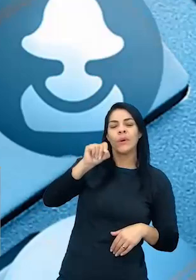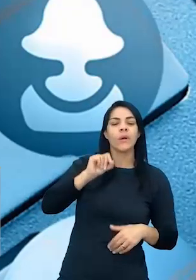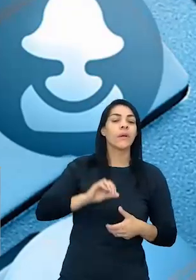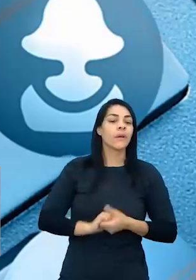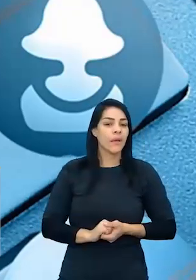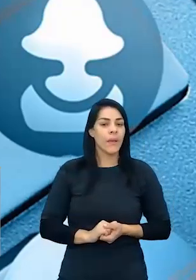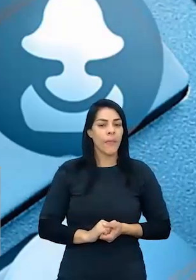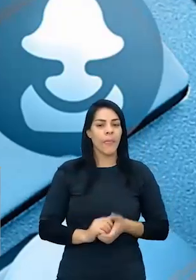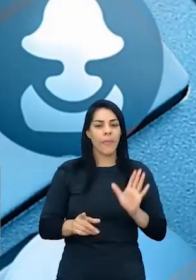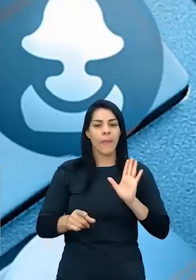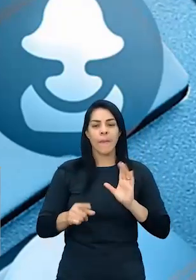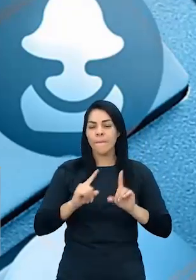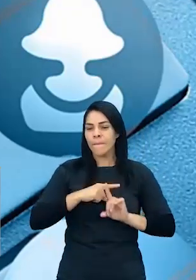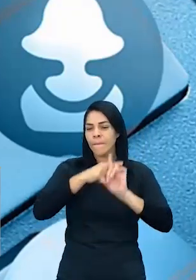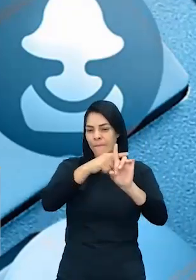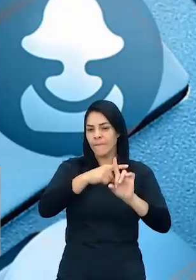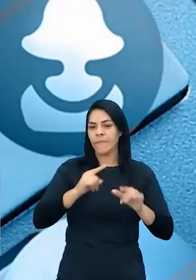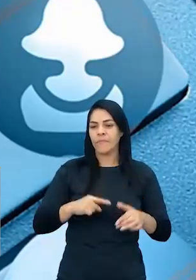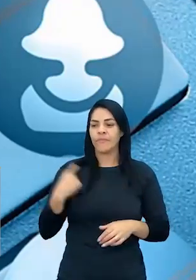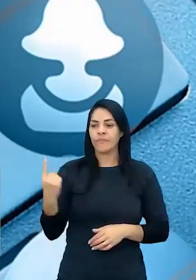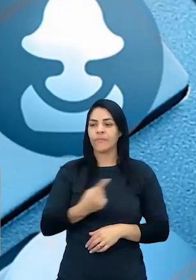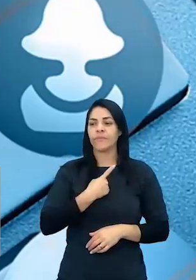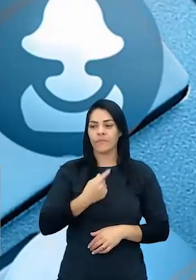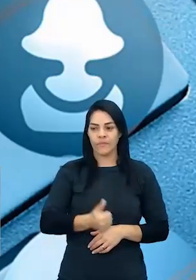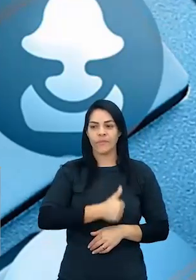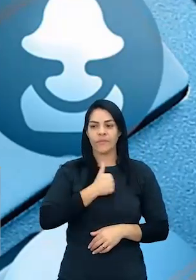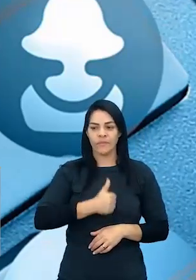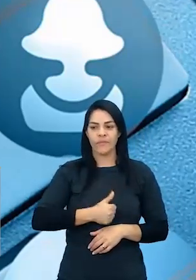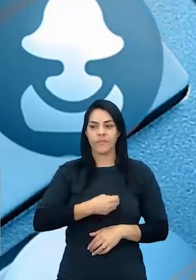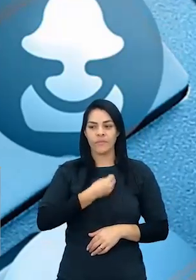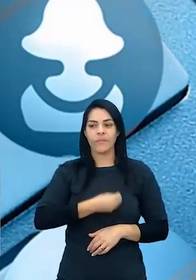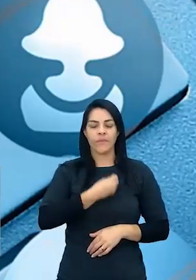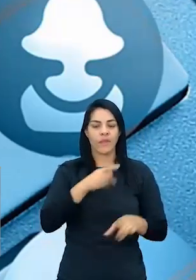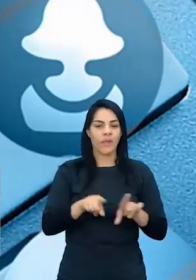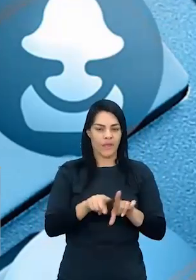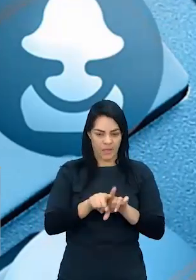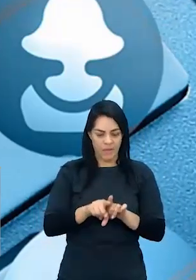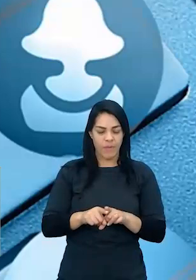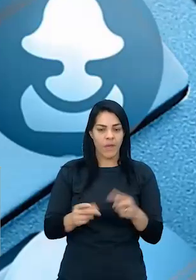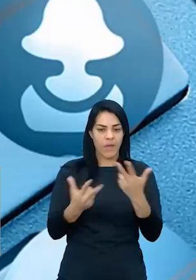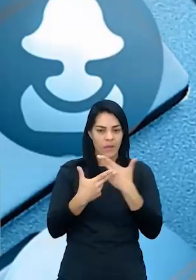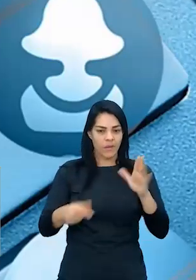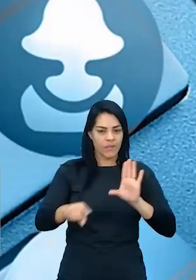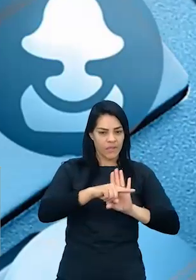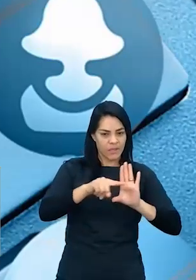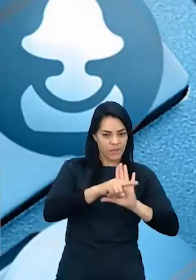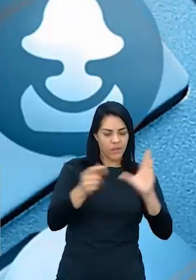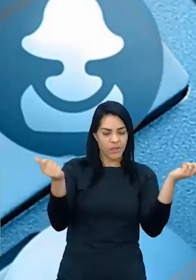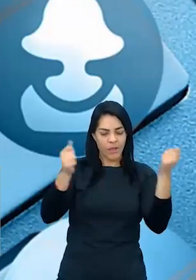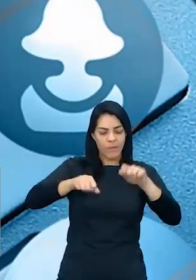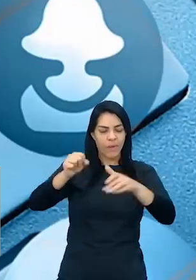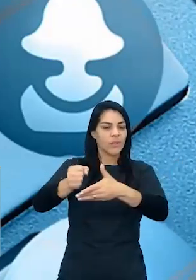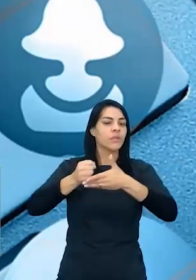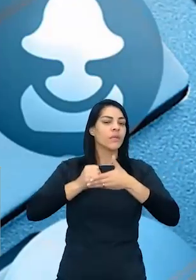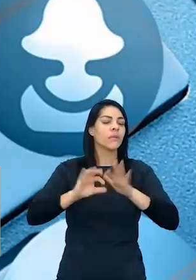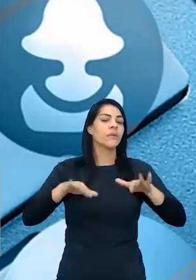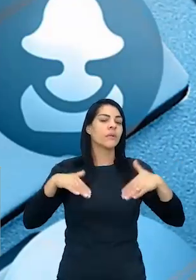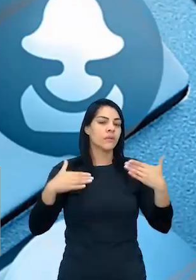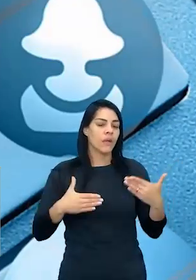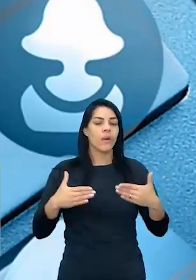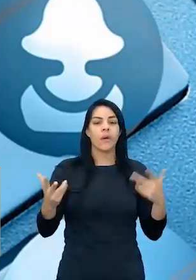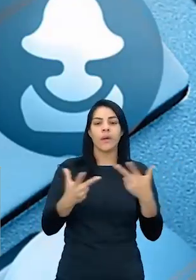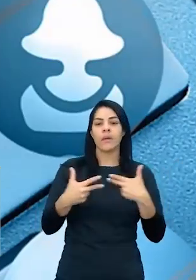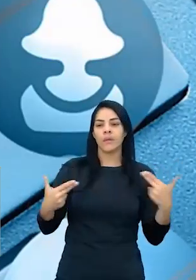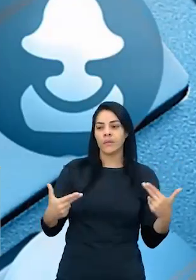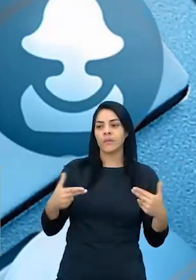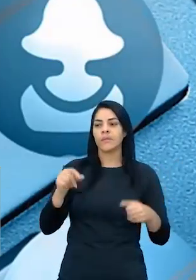tamanha positividade dela na nossa vida, quanto também questões negativas que ela pode trazer. Então, essa questão de fomentar a autocrítica